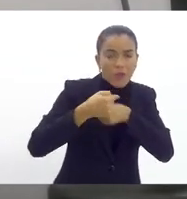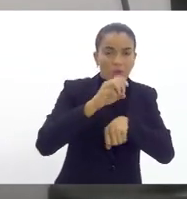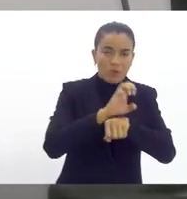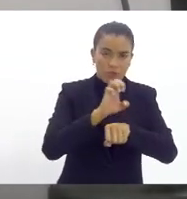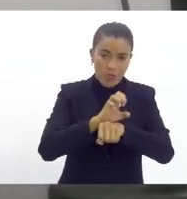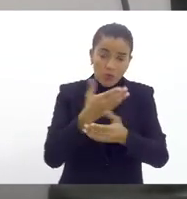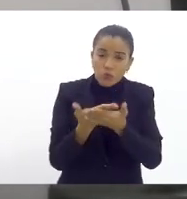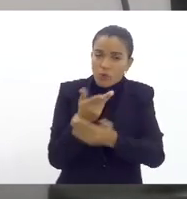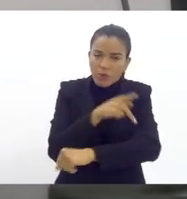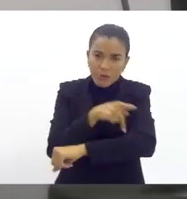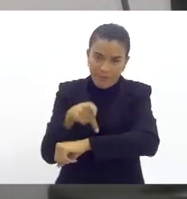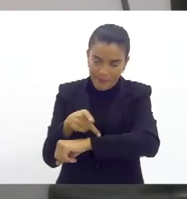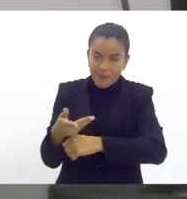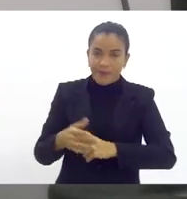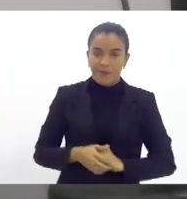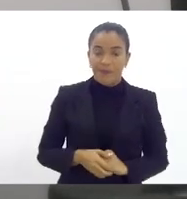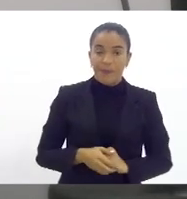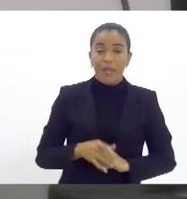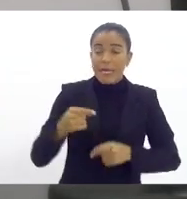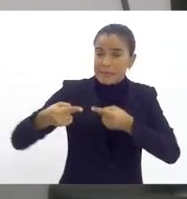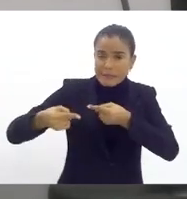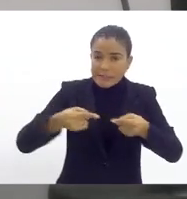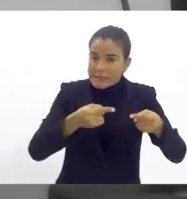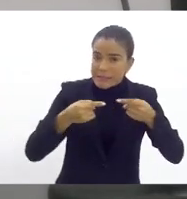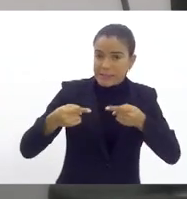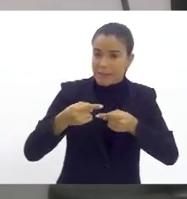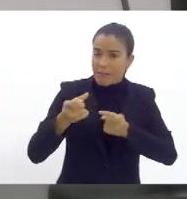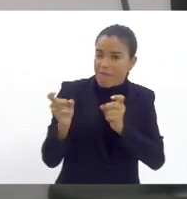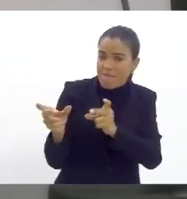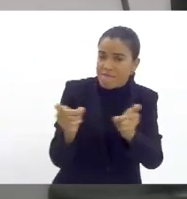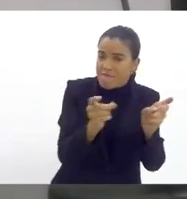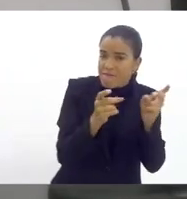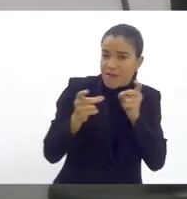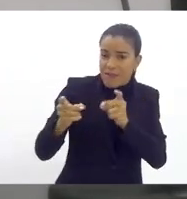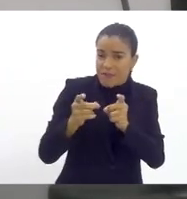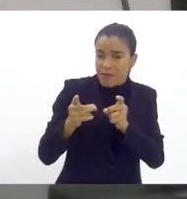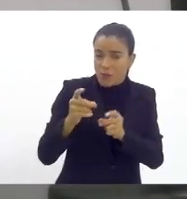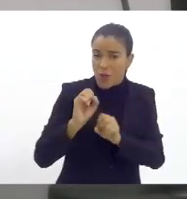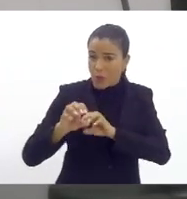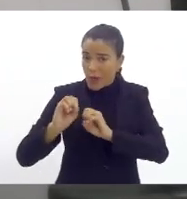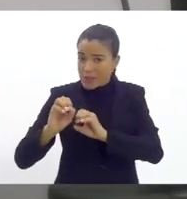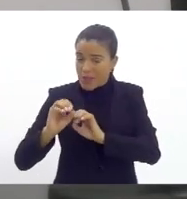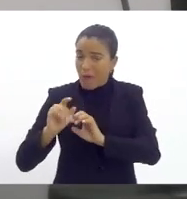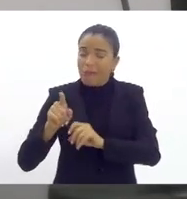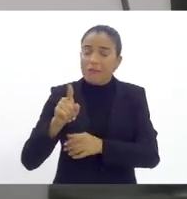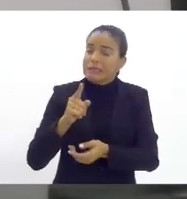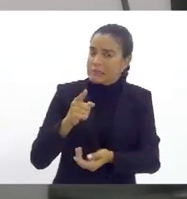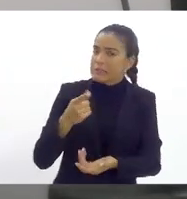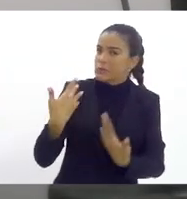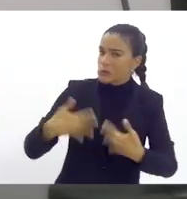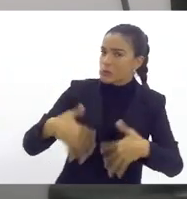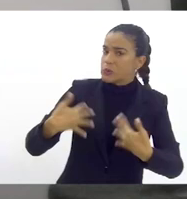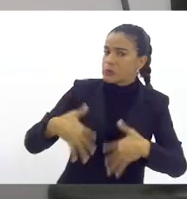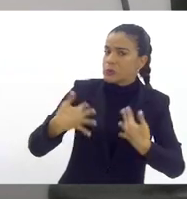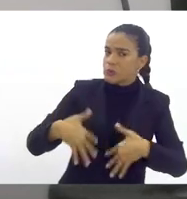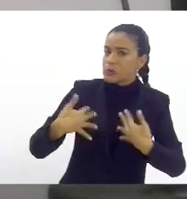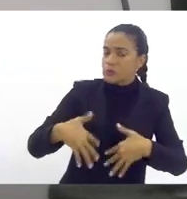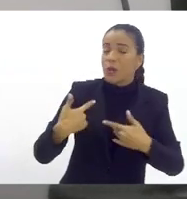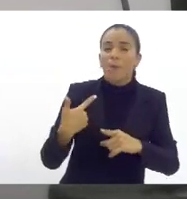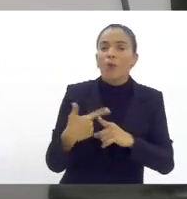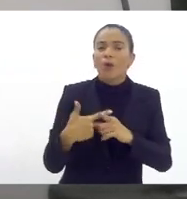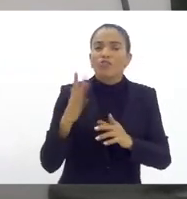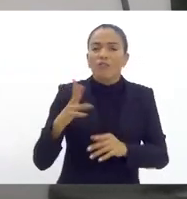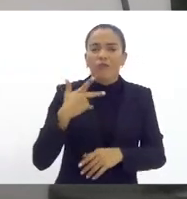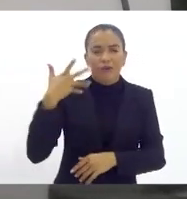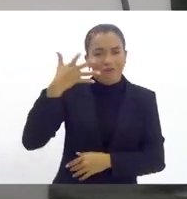e faça pedagogia e esse debate da mercantilização do ensino ele para a gente custa muito caro porque como